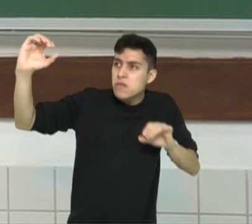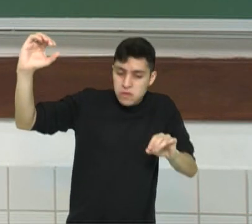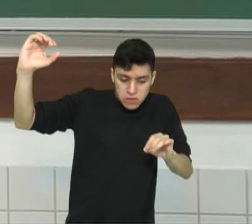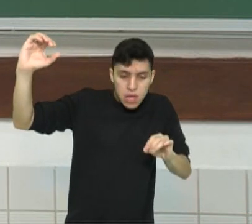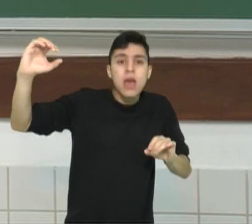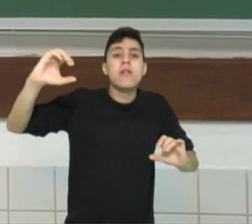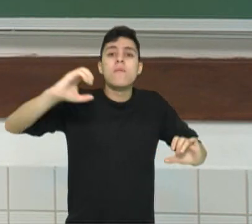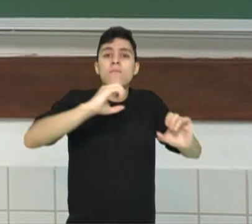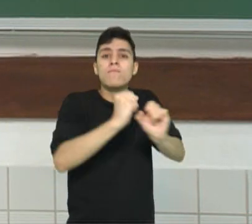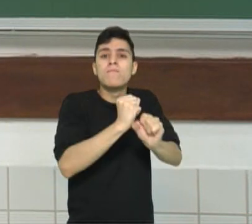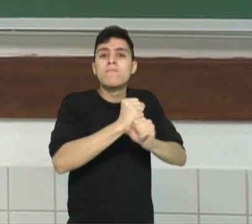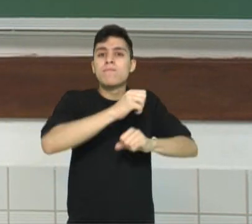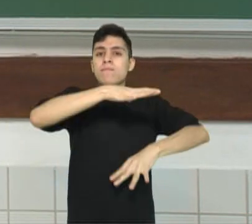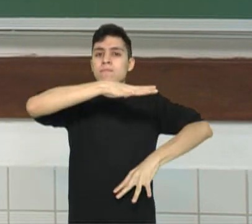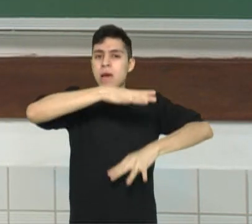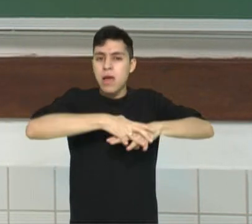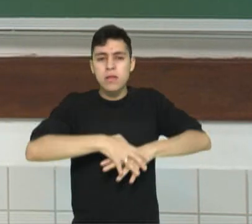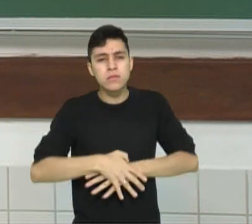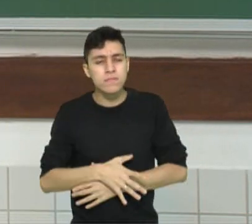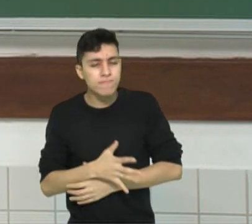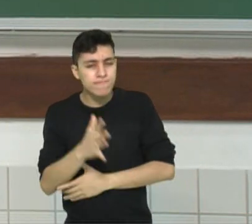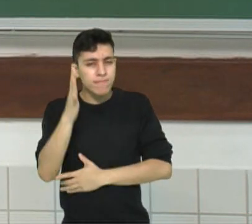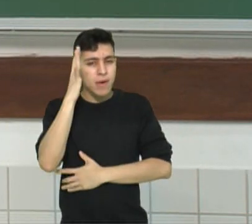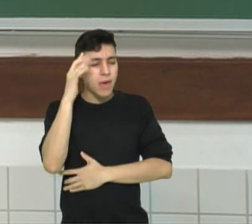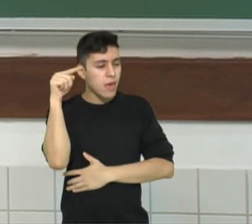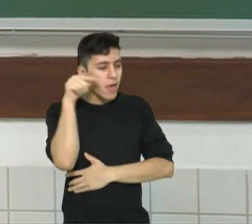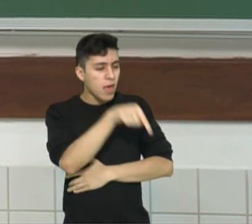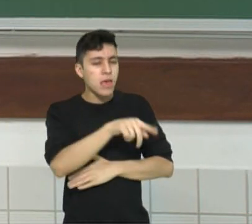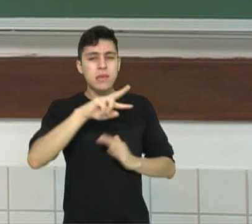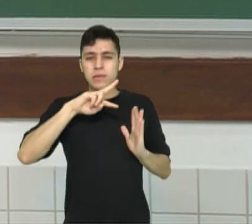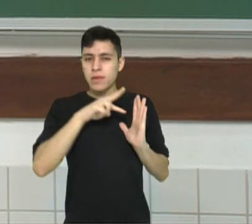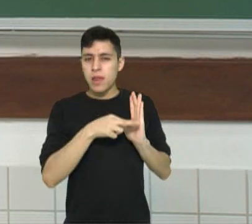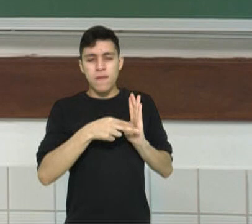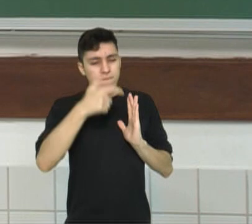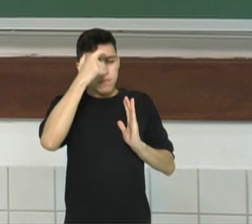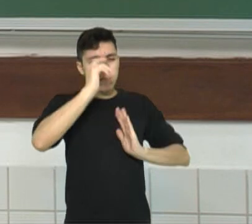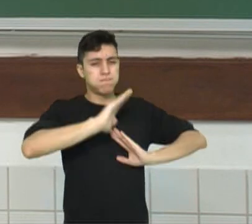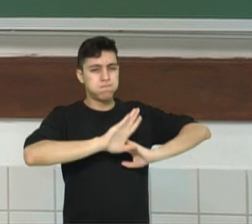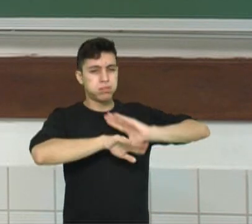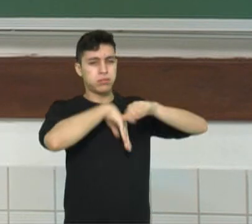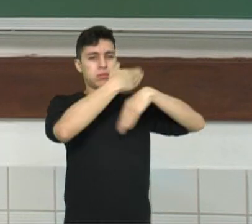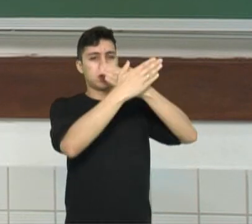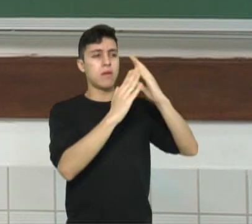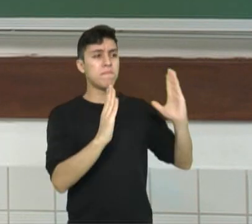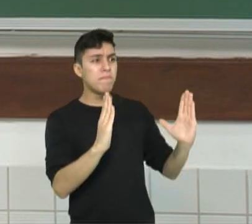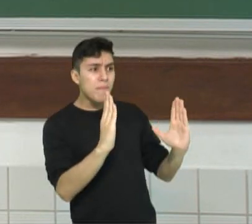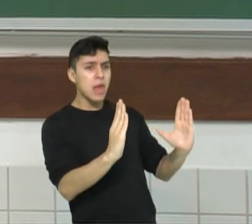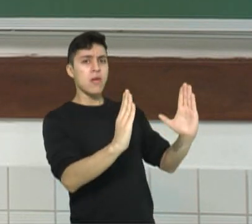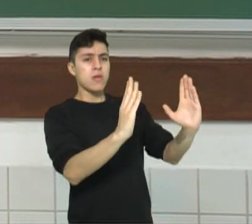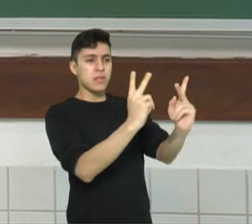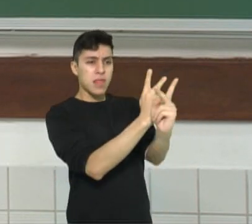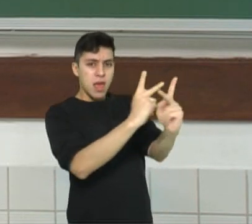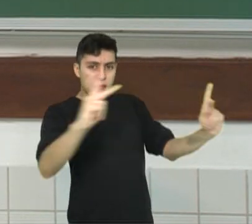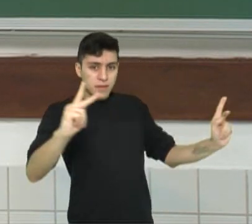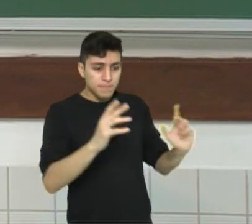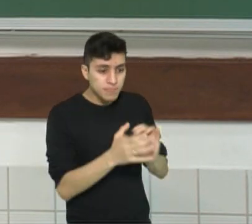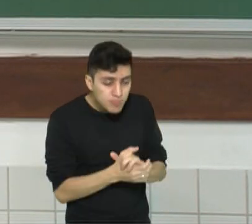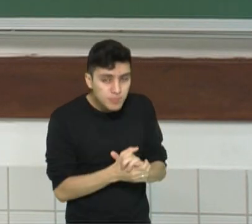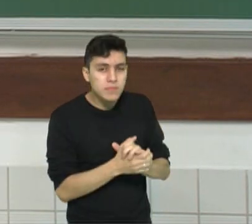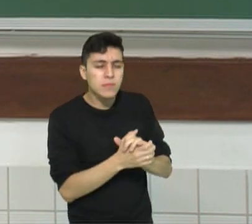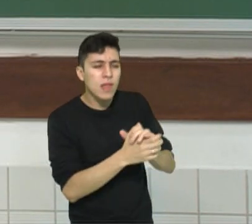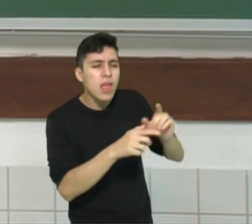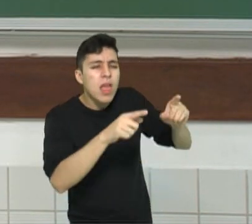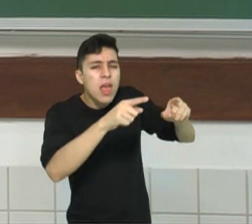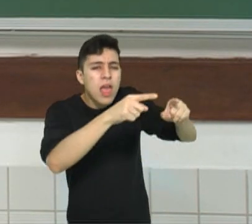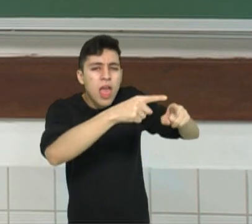na matemática já. Para vocês terem uma ideia, isso é um grande desenvolvimento para o período. E eles também